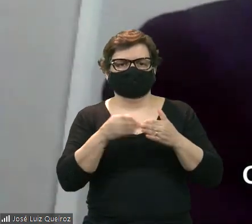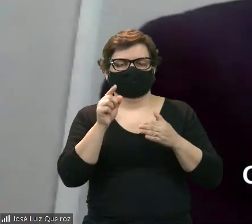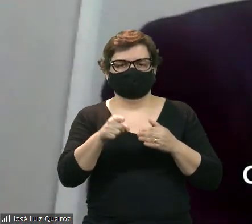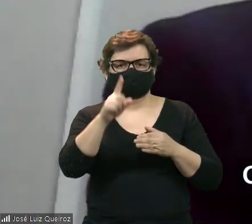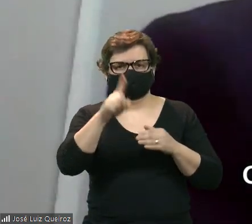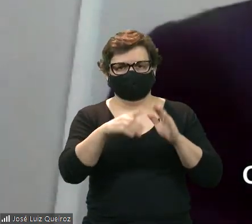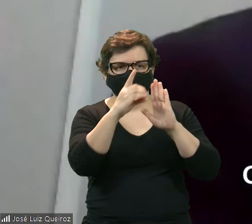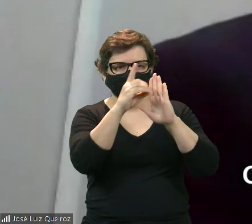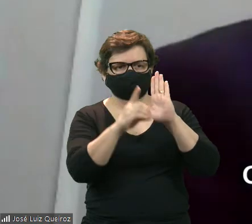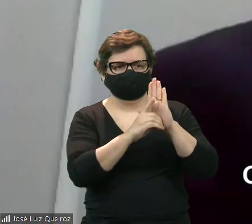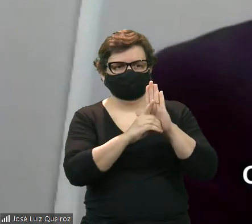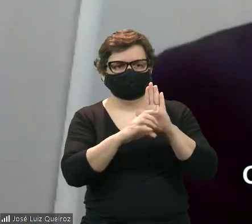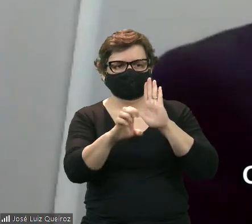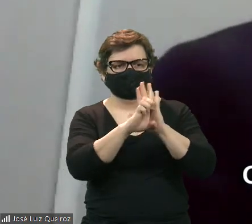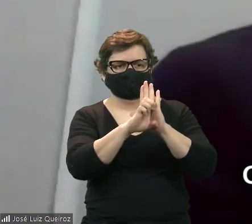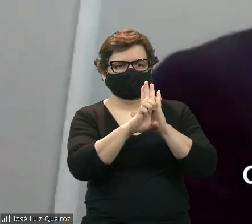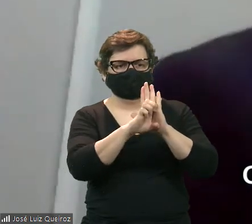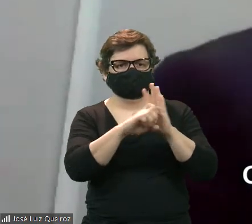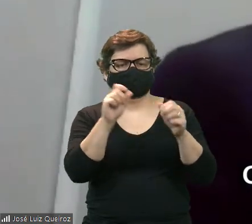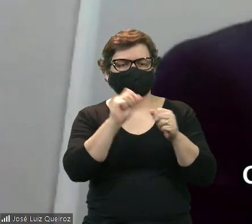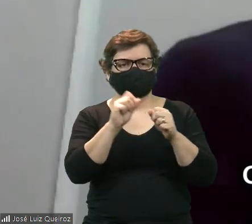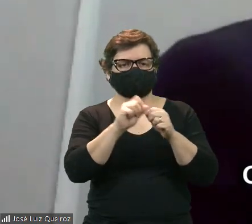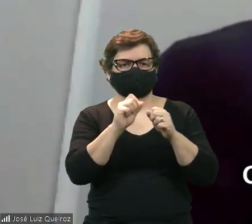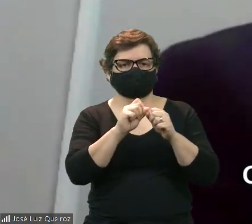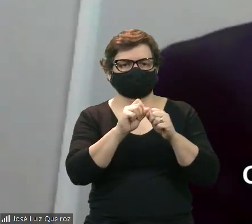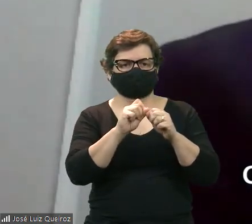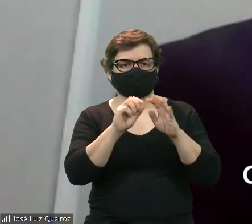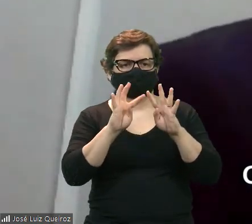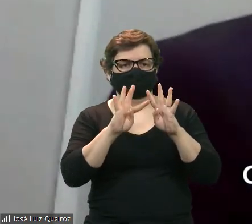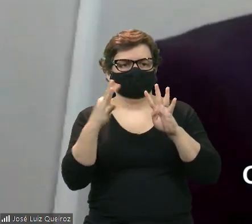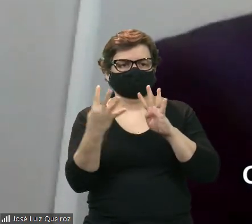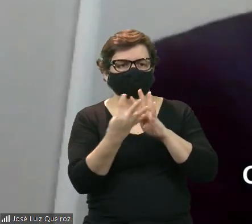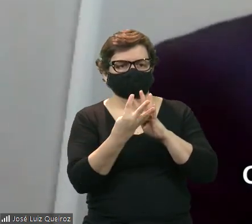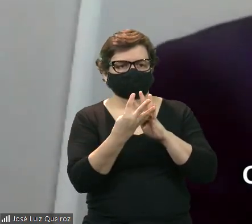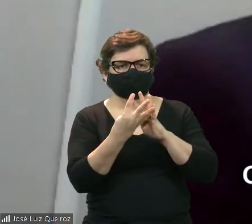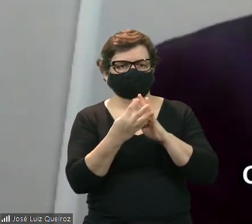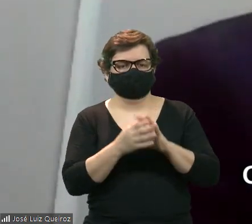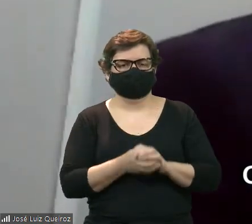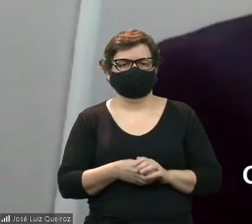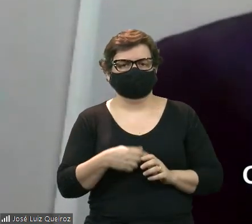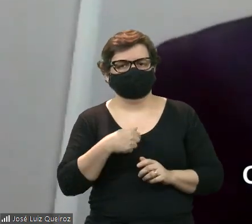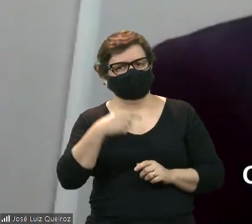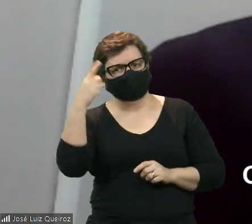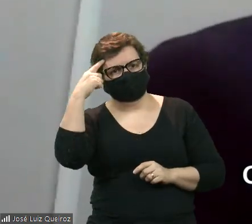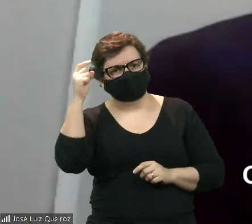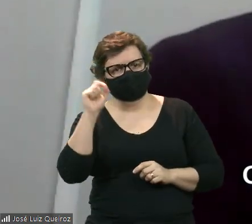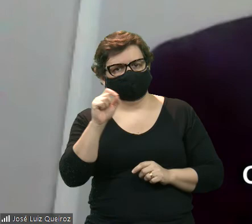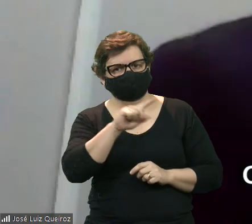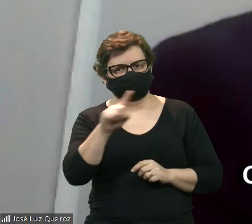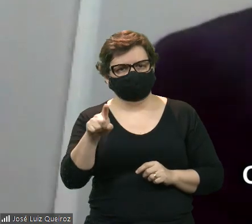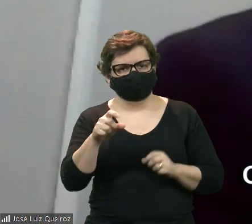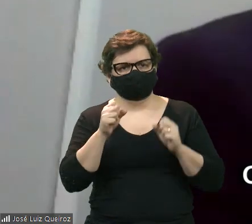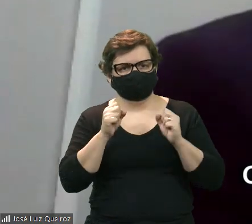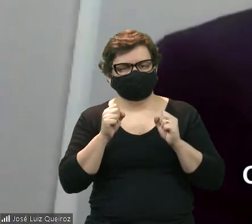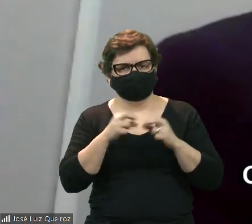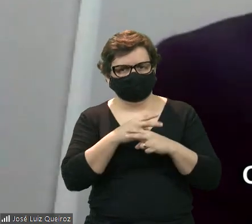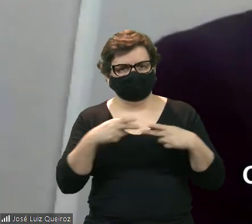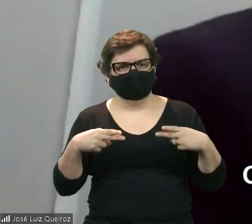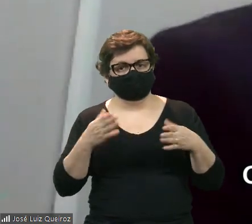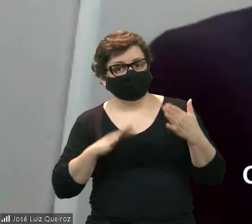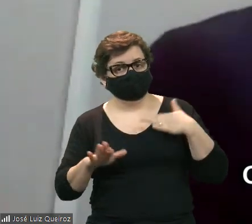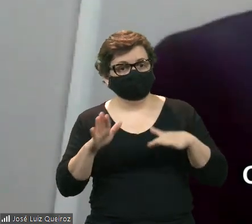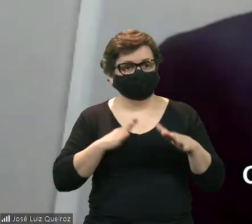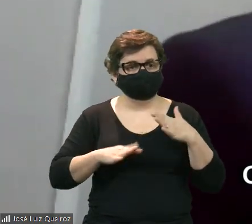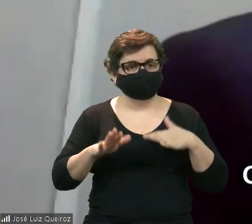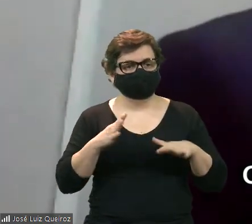decreto estadual fazendo a quarentena, e eu tenho até receio de que essas medidas deverão ser endurecidas mais para frente, mas